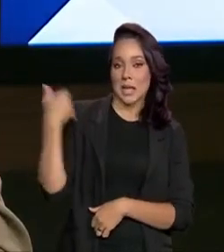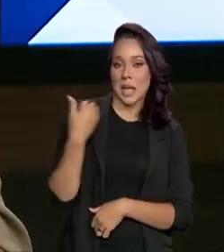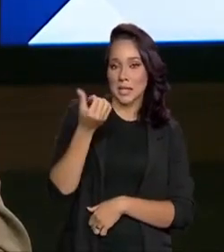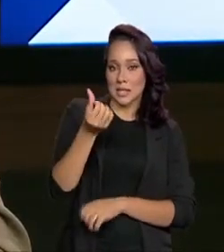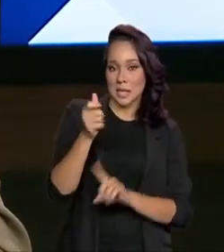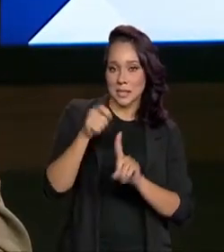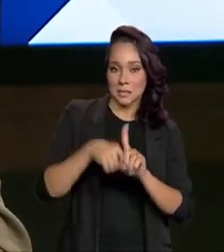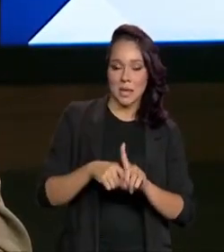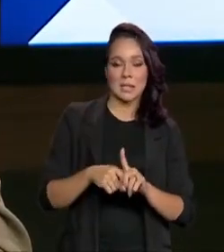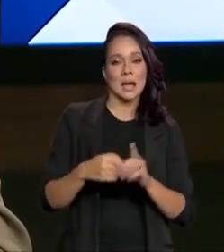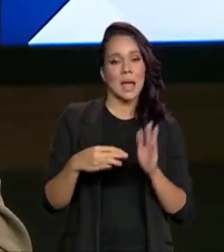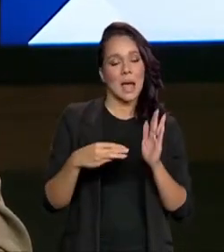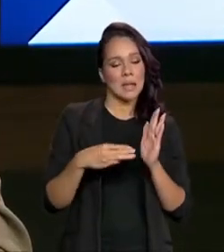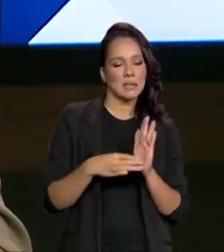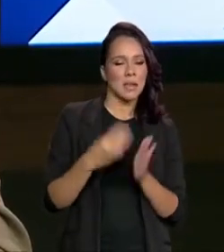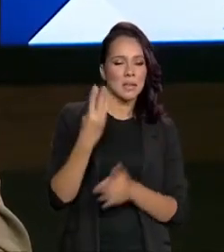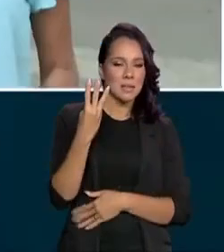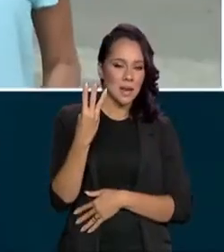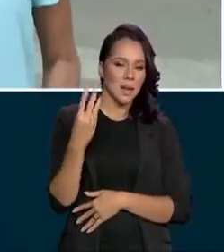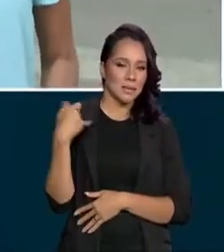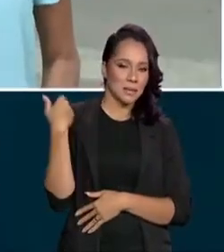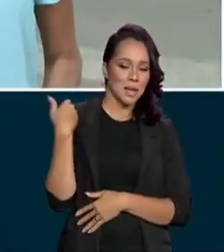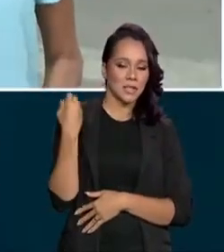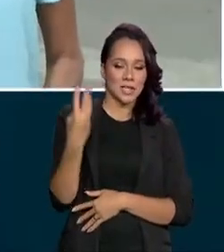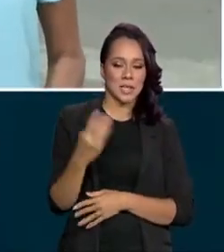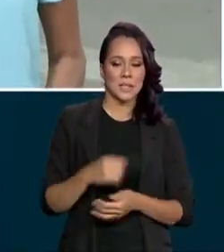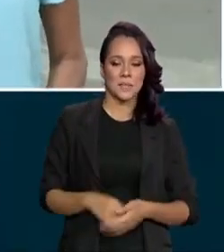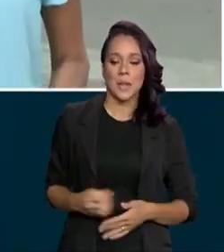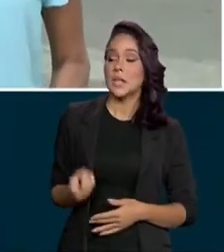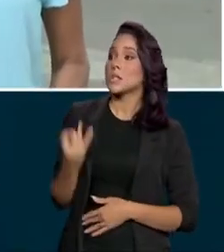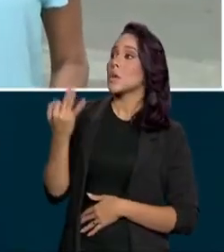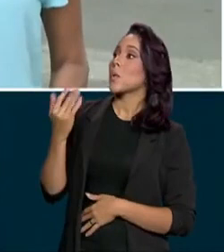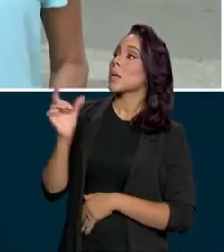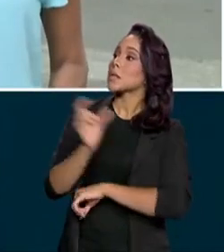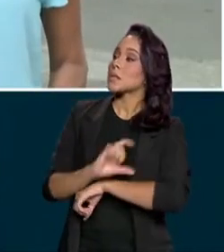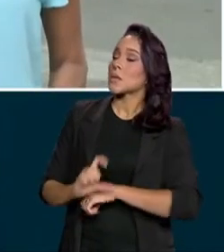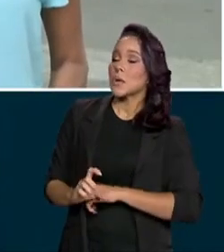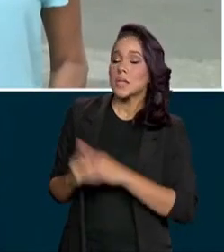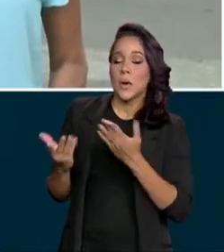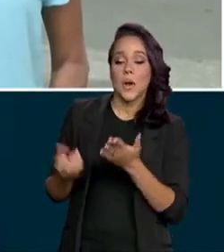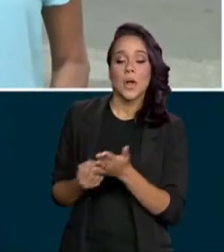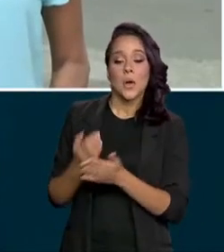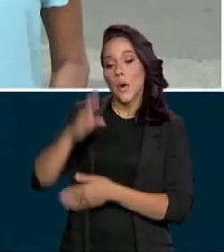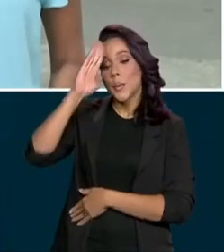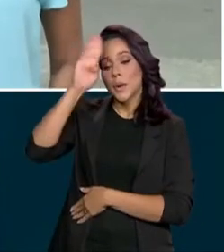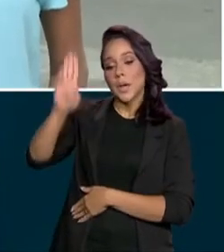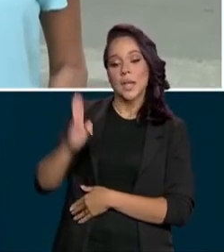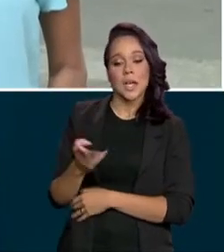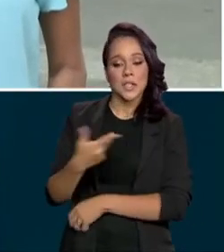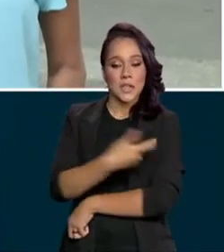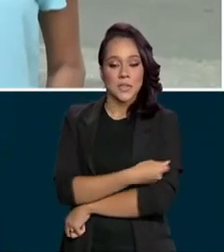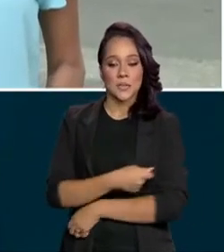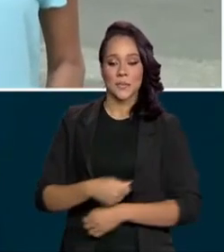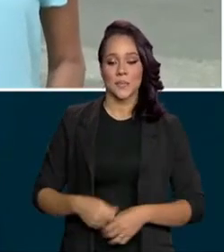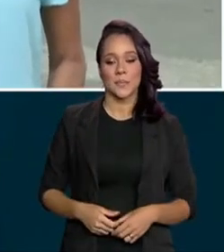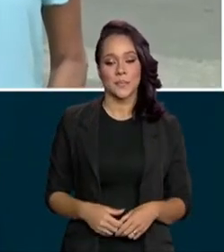e 3 anos de idade. Júlia, bom dia. São quantas doses? E nesse primeiro momento, qual será a prioridade na